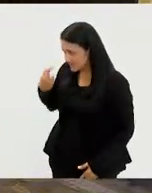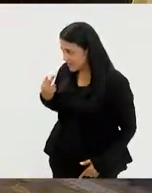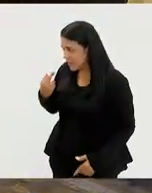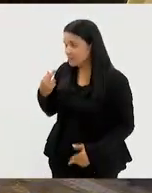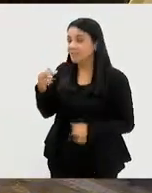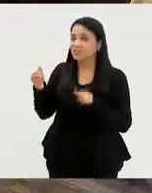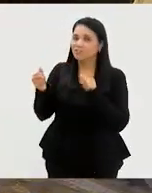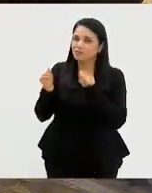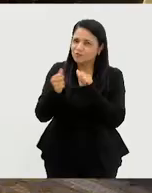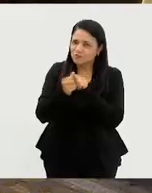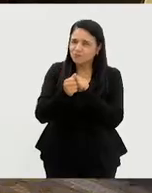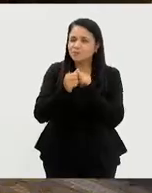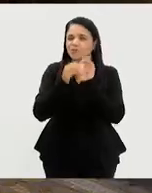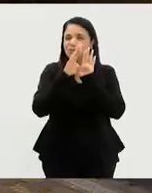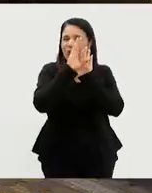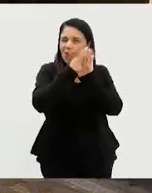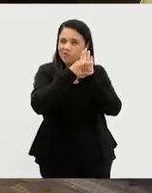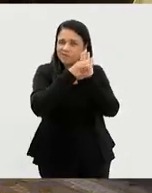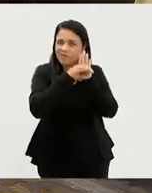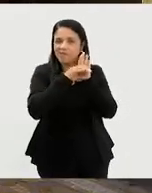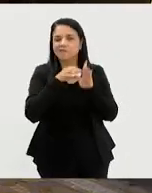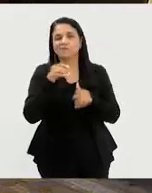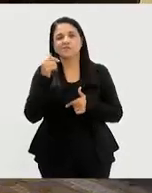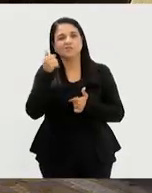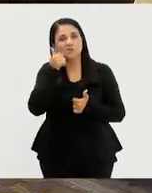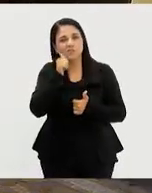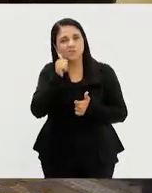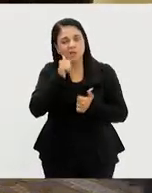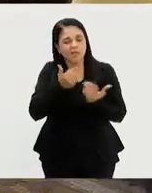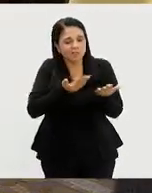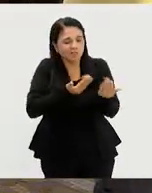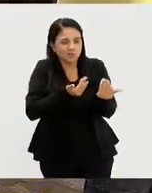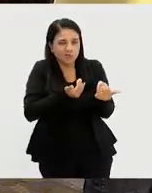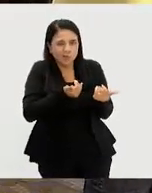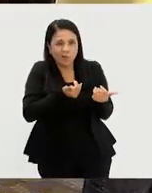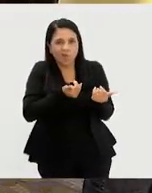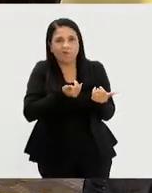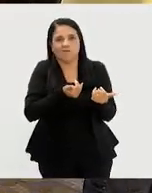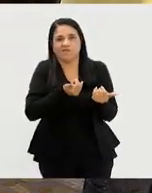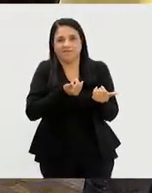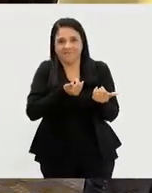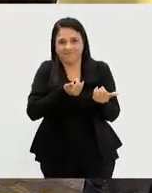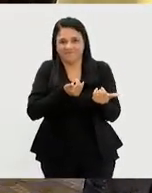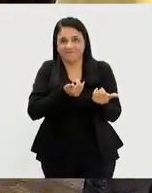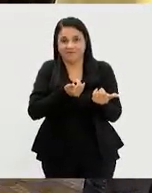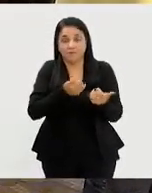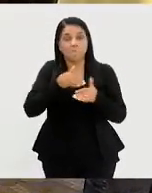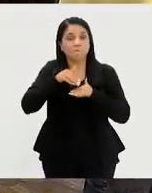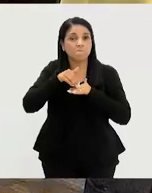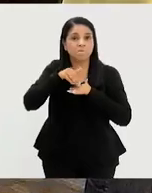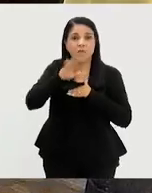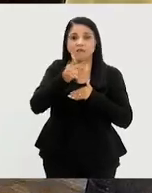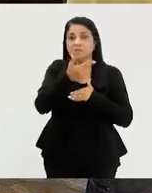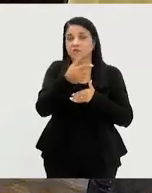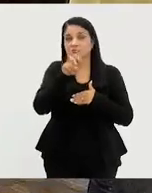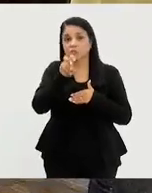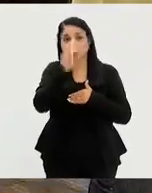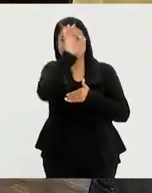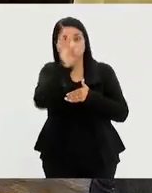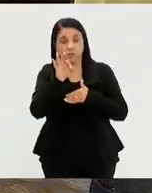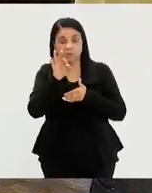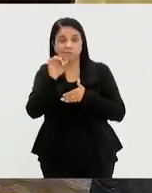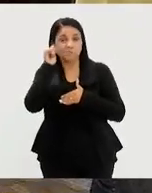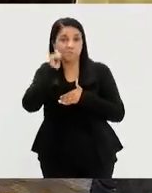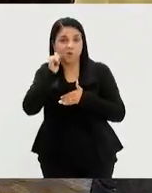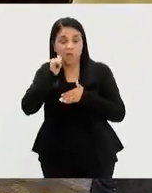conceito com jovem mulheres negras movendo as estruturas nós somos mais de 25% do eleitorado brasileiro